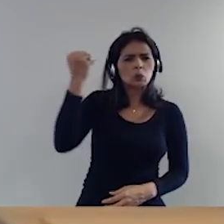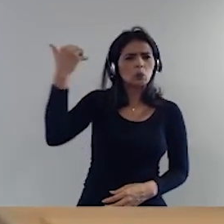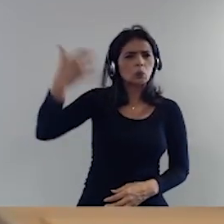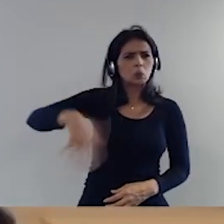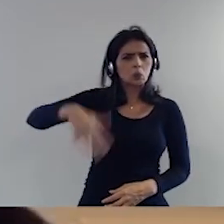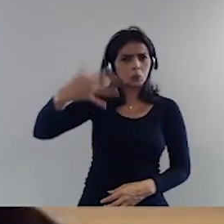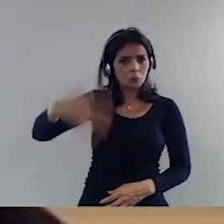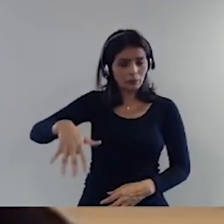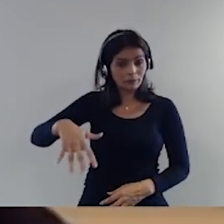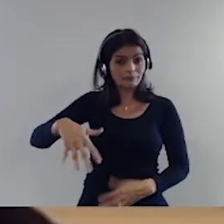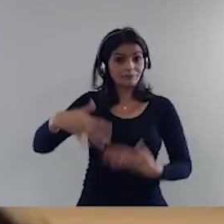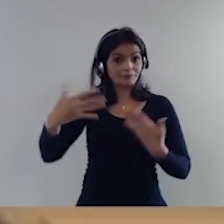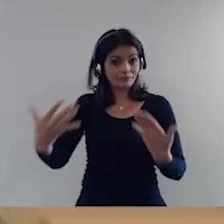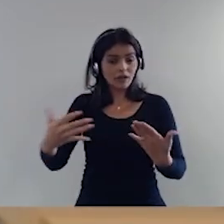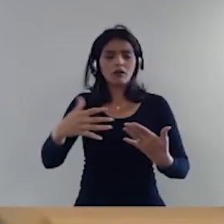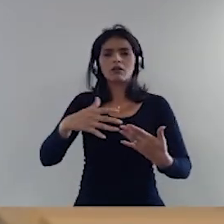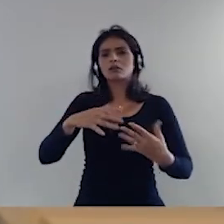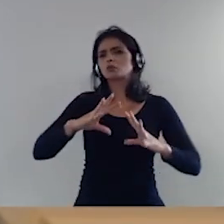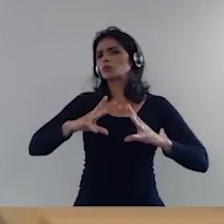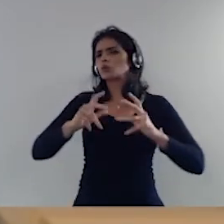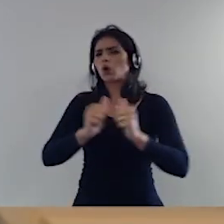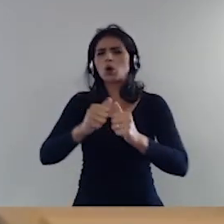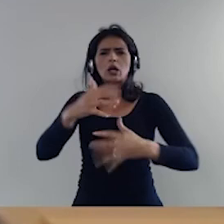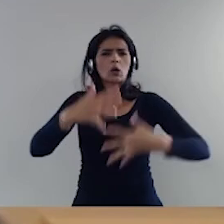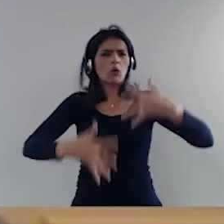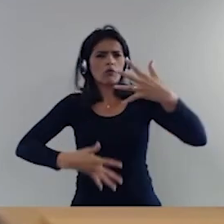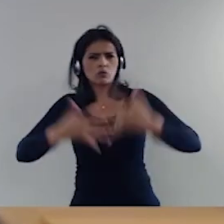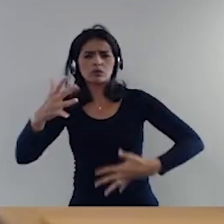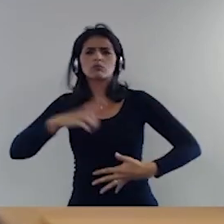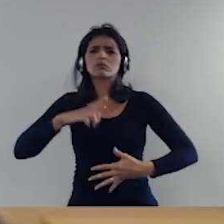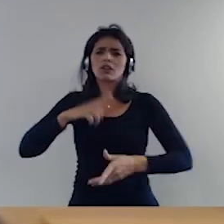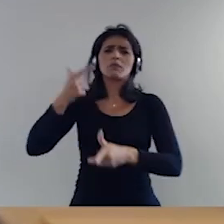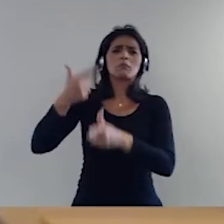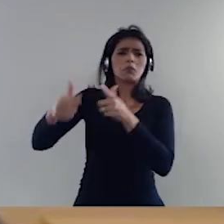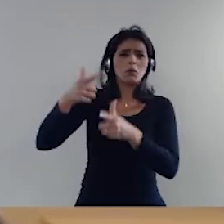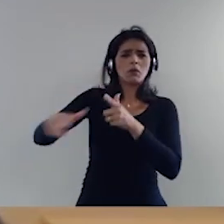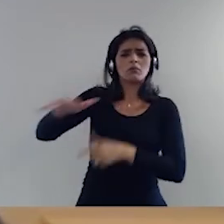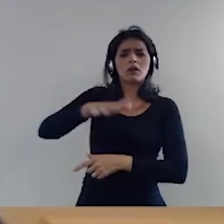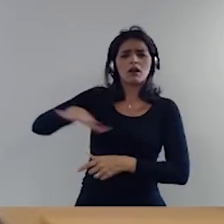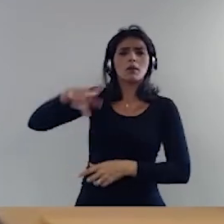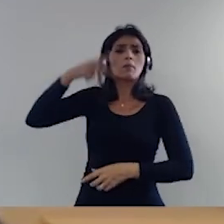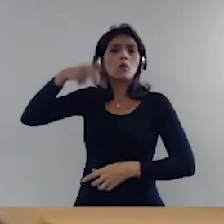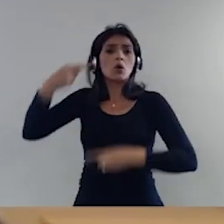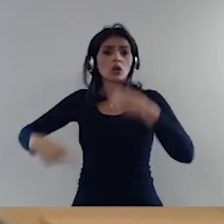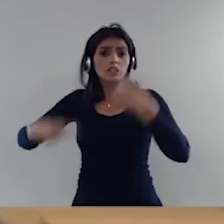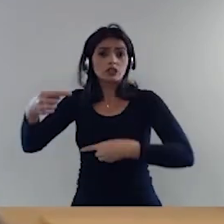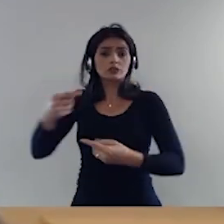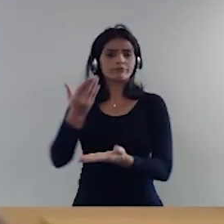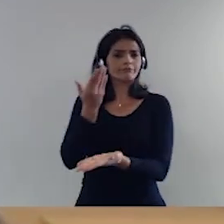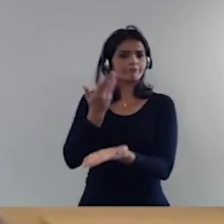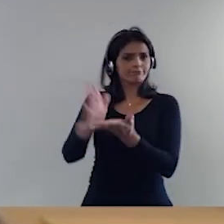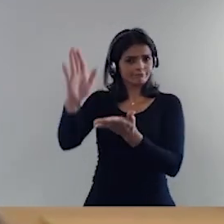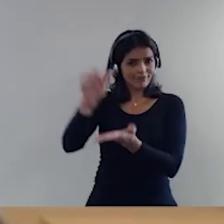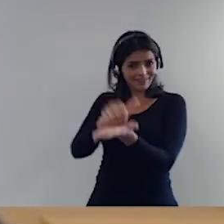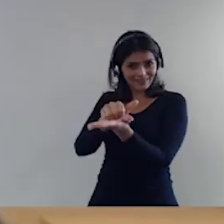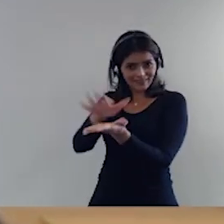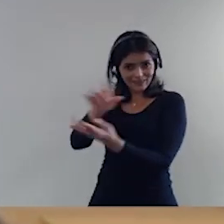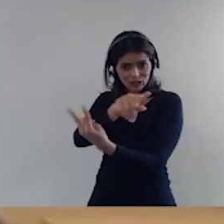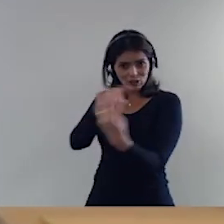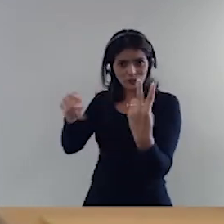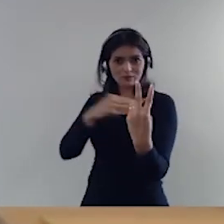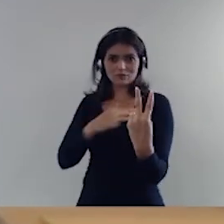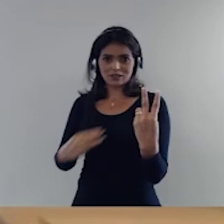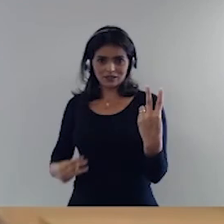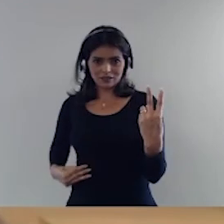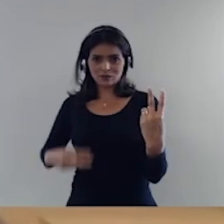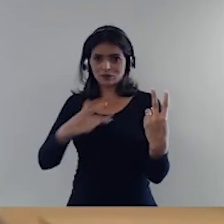altos. Em meio a tudo isso, nós tivemos turbulências políticas com a saída de 2 ministros da Saúde